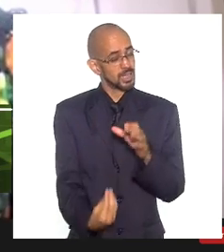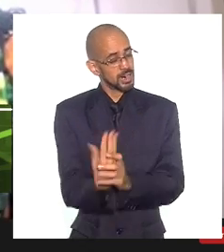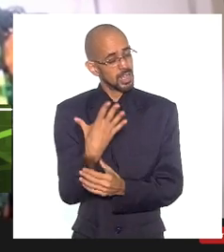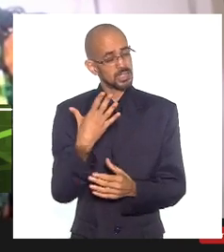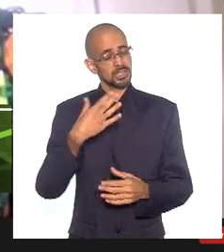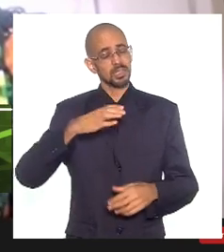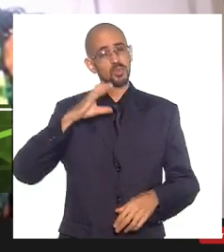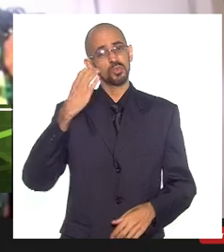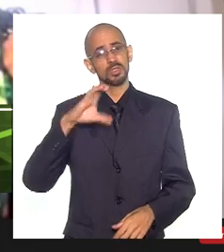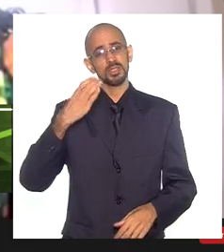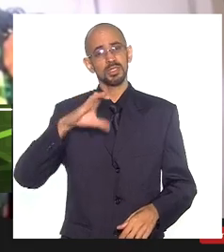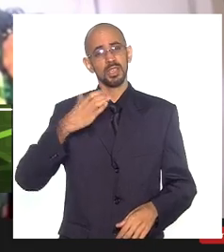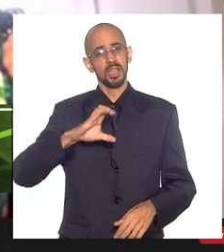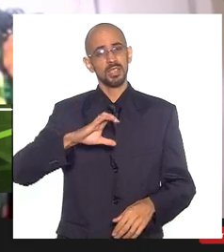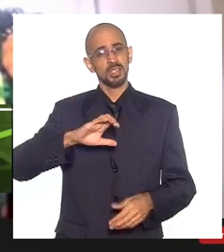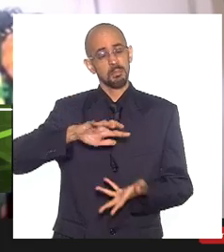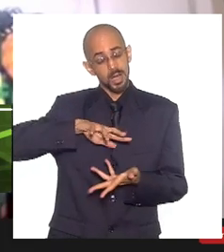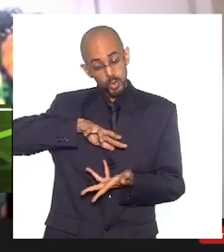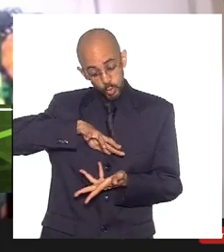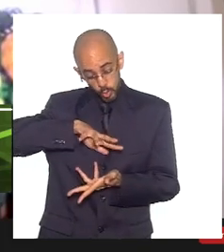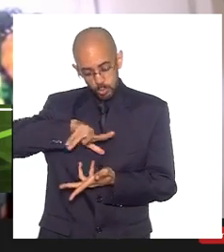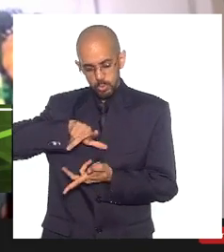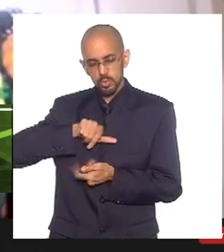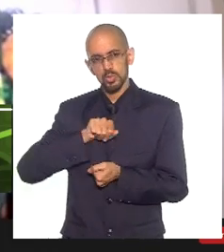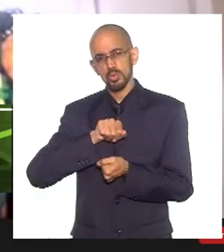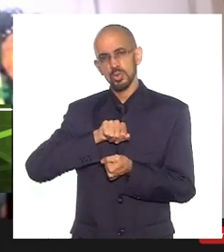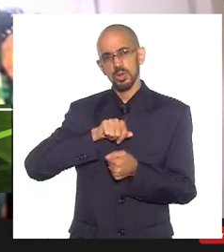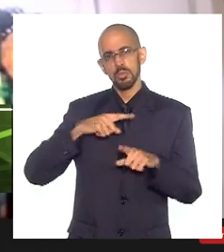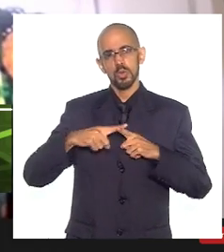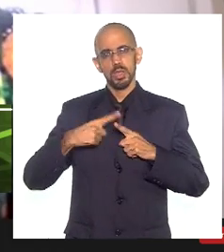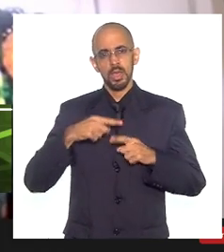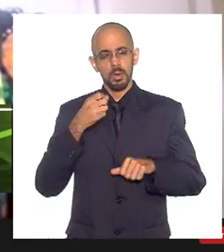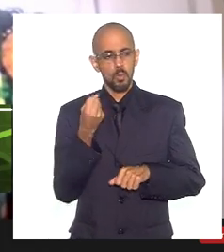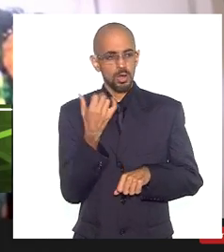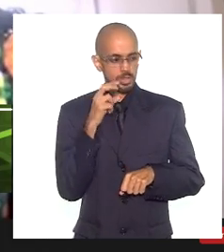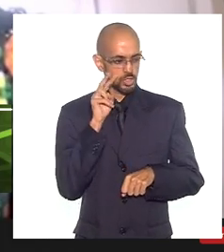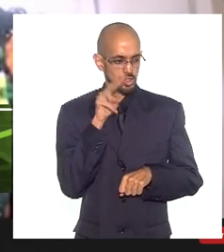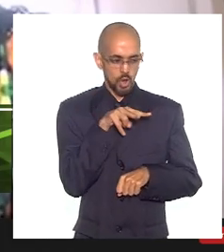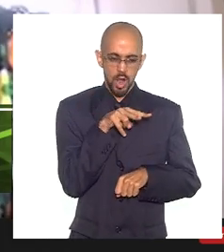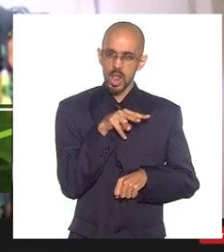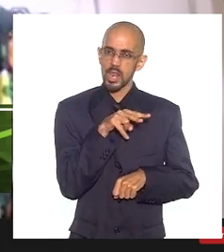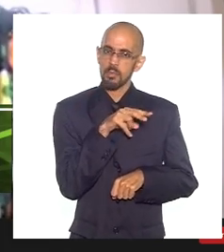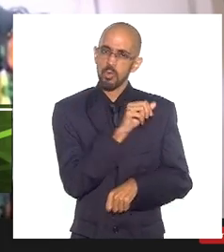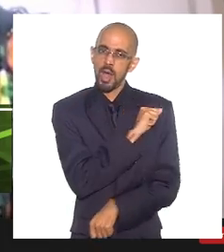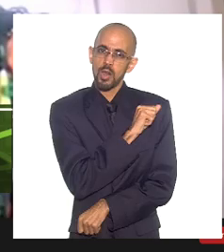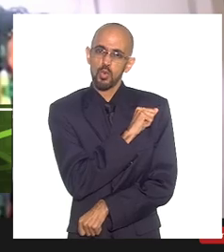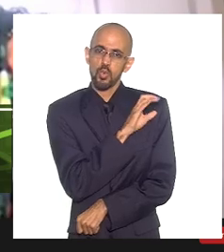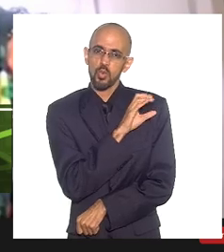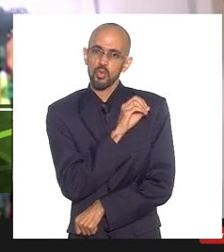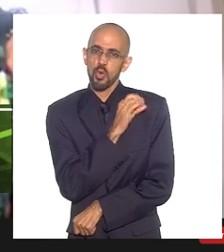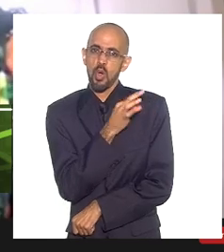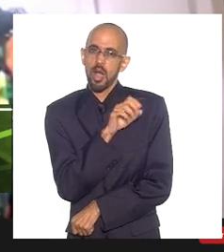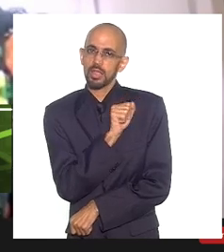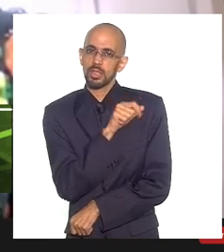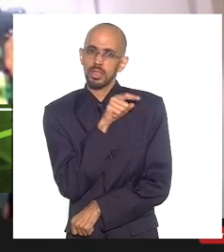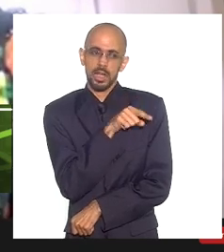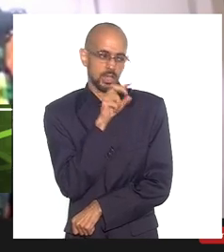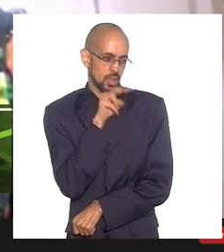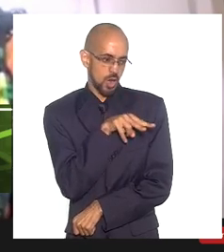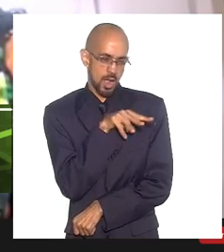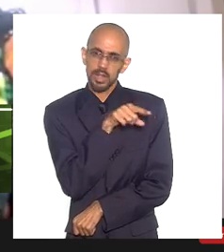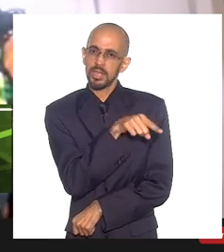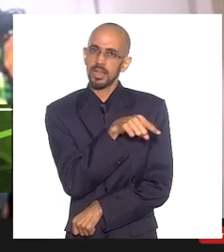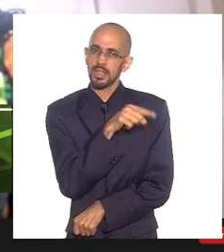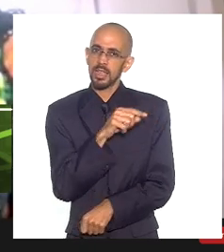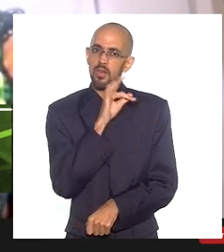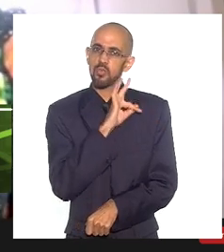todo. Afinal, quando a gente olha para o aluno cotista como um futuro produtor de ciência, um futuro